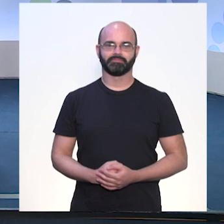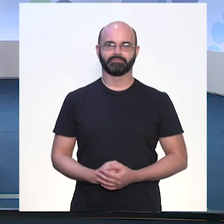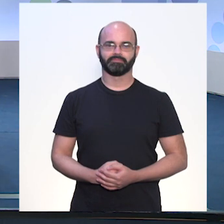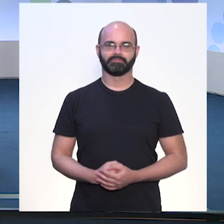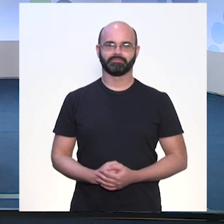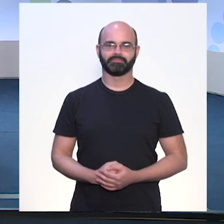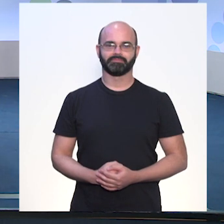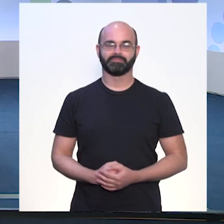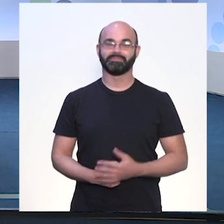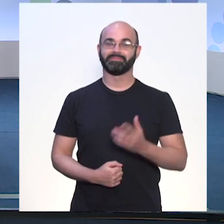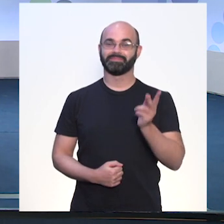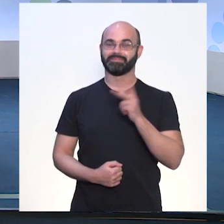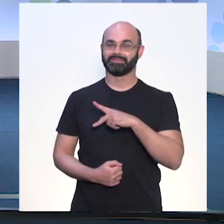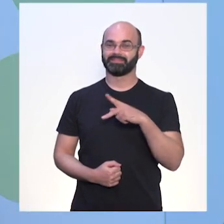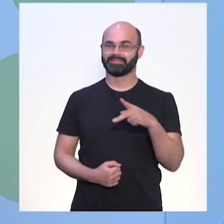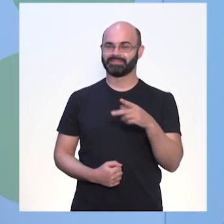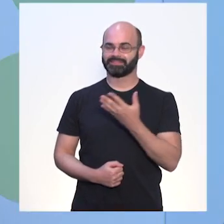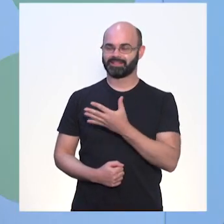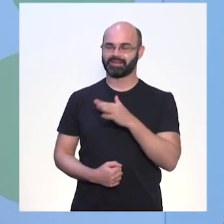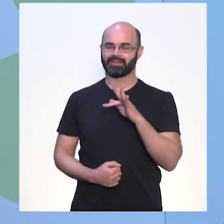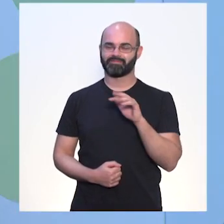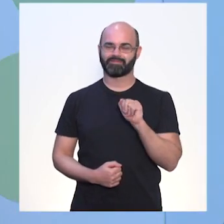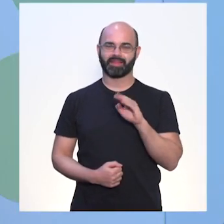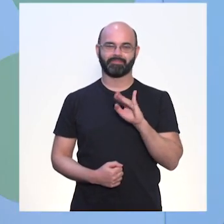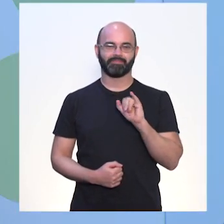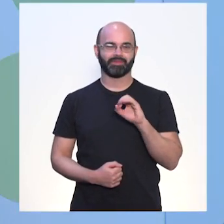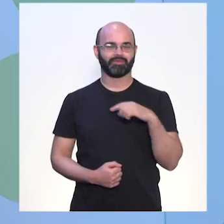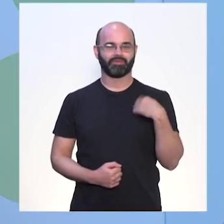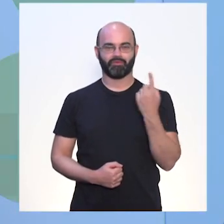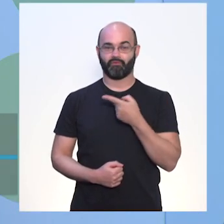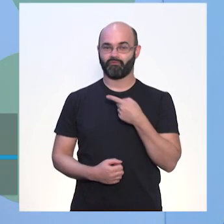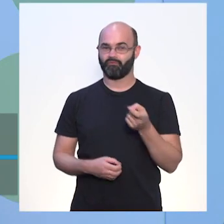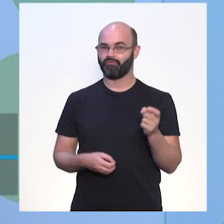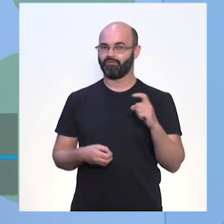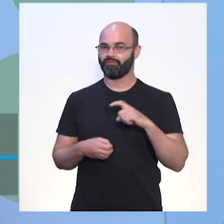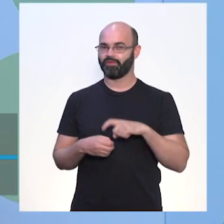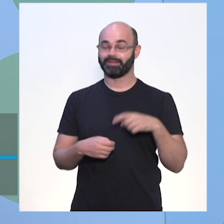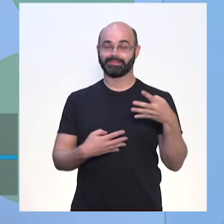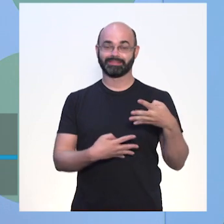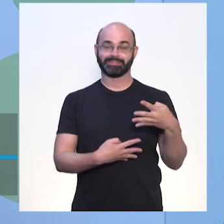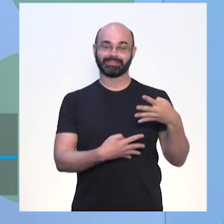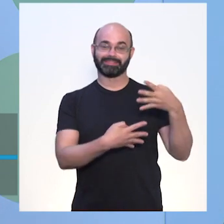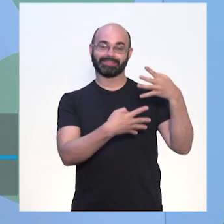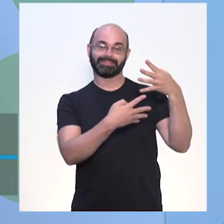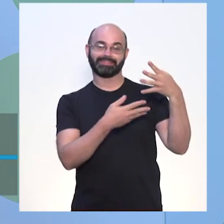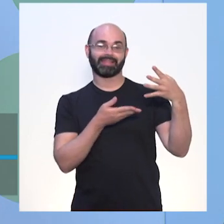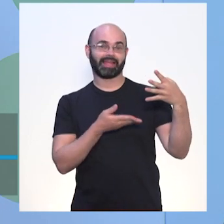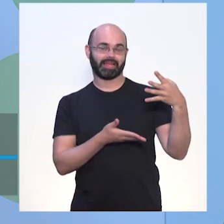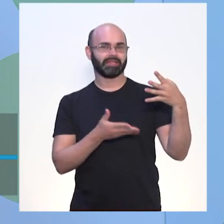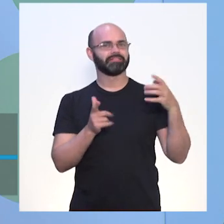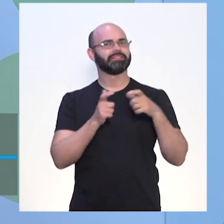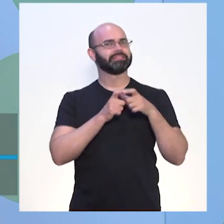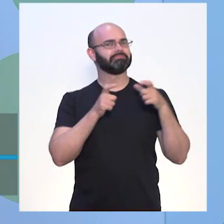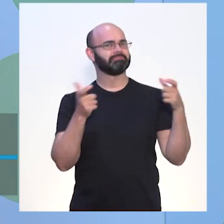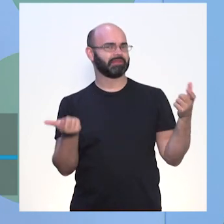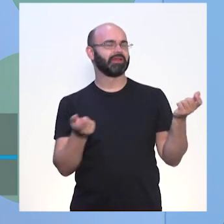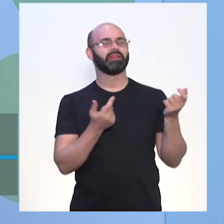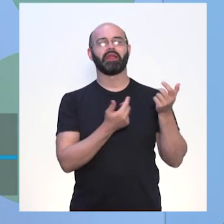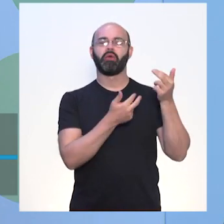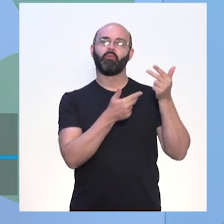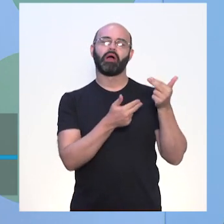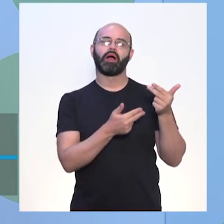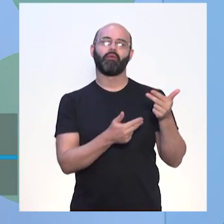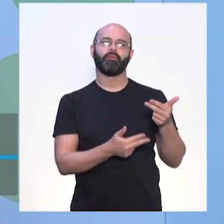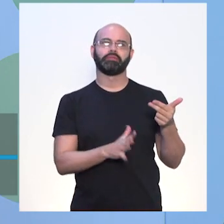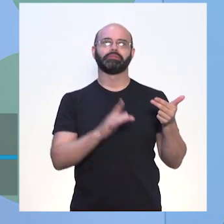Olá, professor Fábio, voltamos. Aqui no chat, a maioria colocou igual, mas depois mudou a resposta. Será que